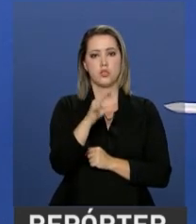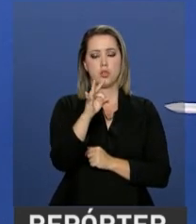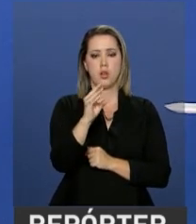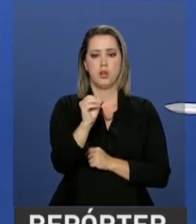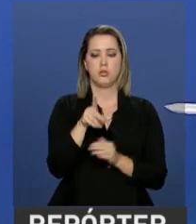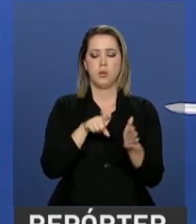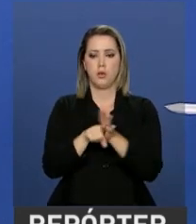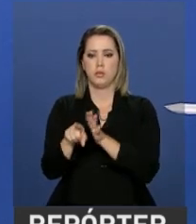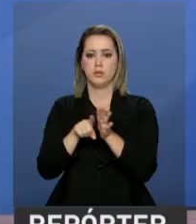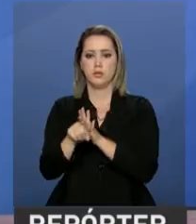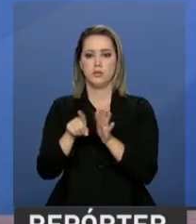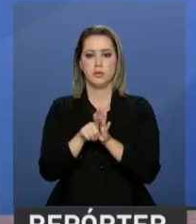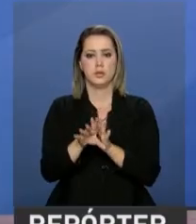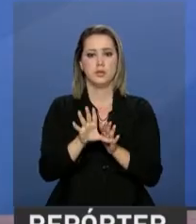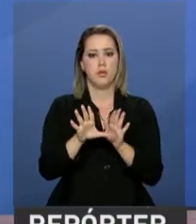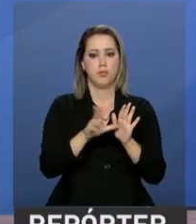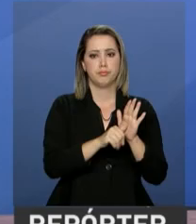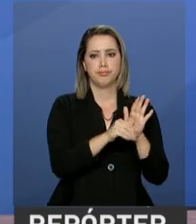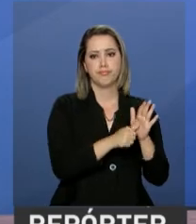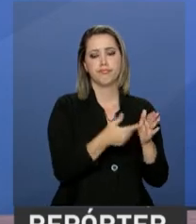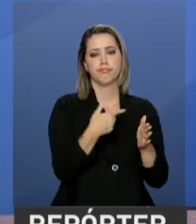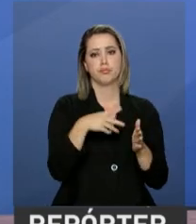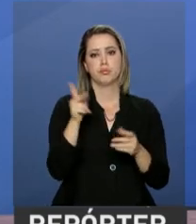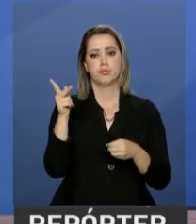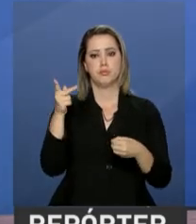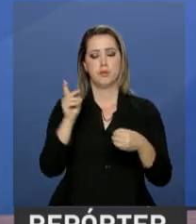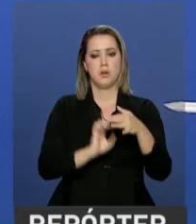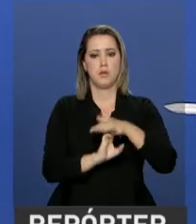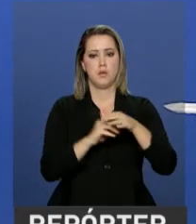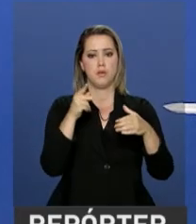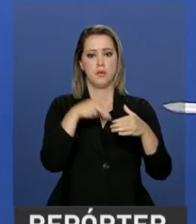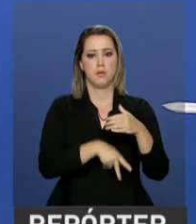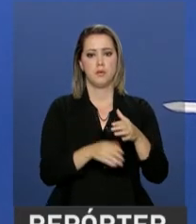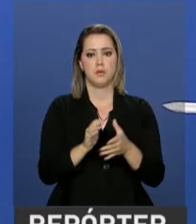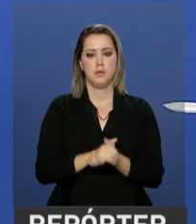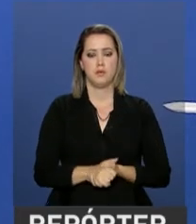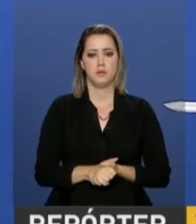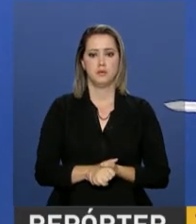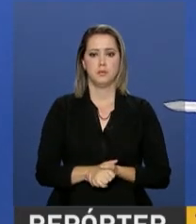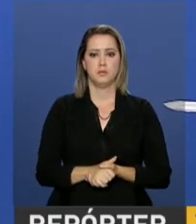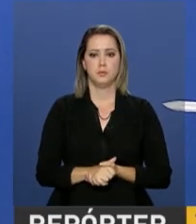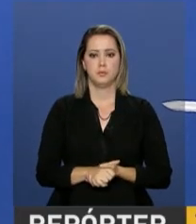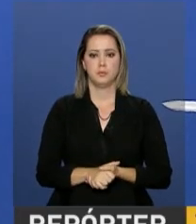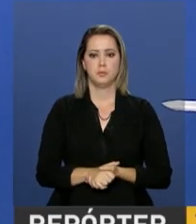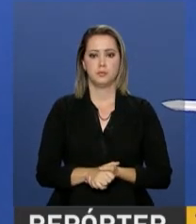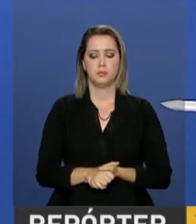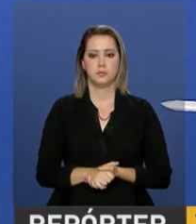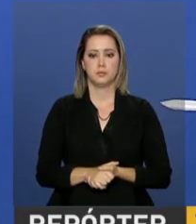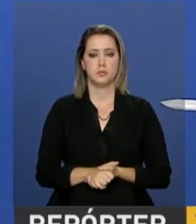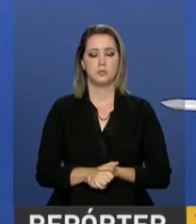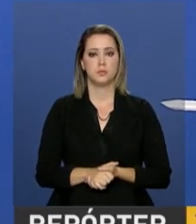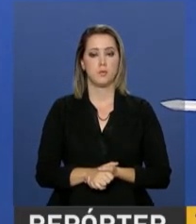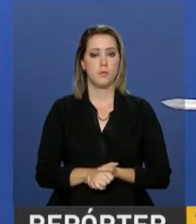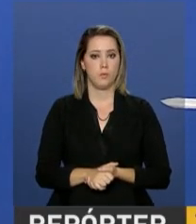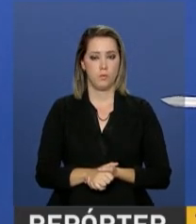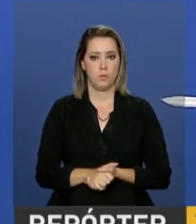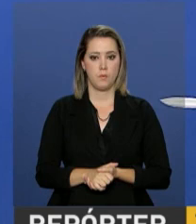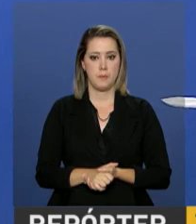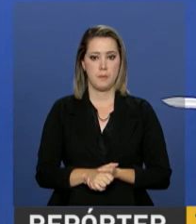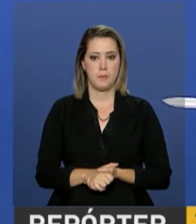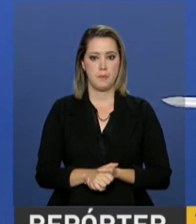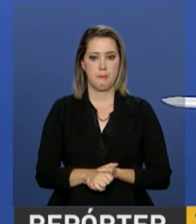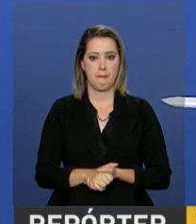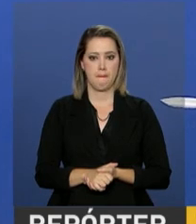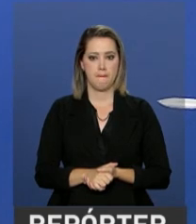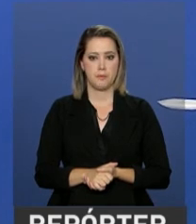na Petrobras. Em nenhum momento eu afirmei